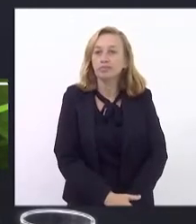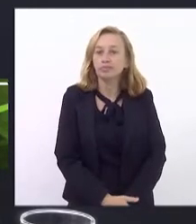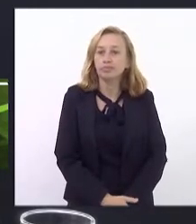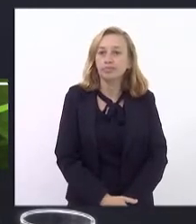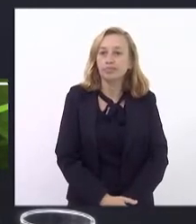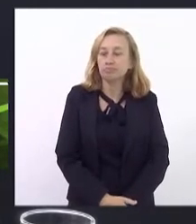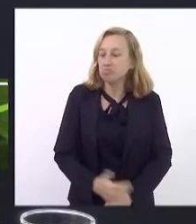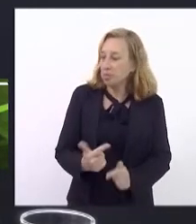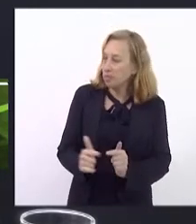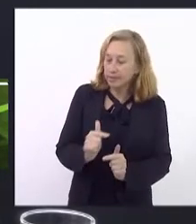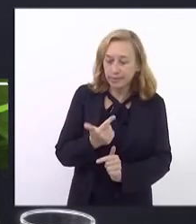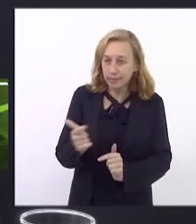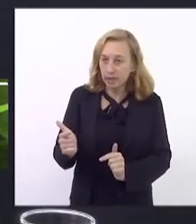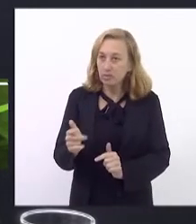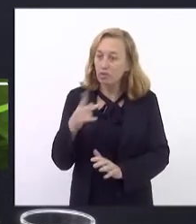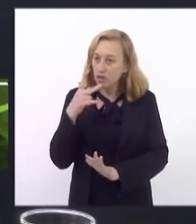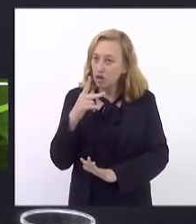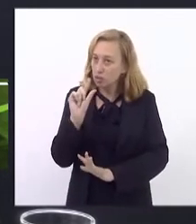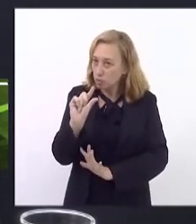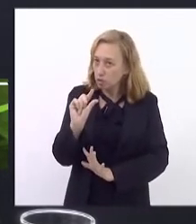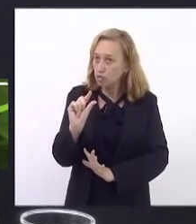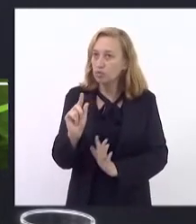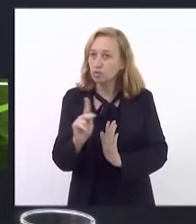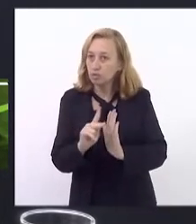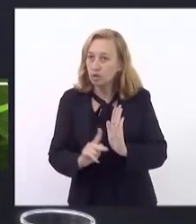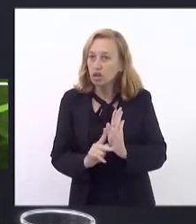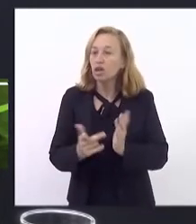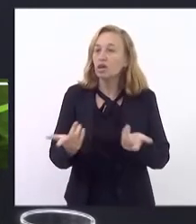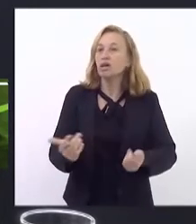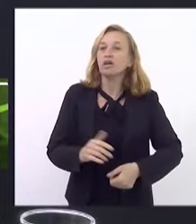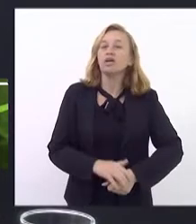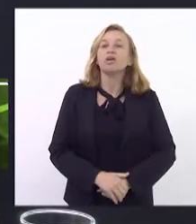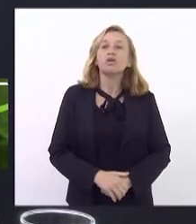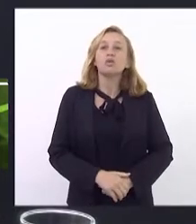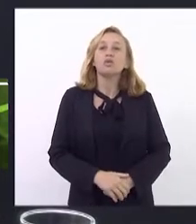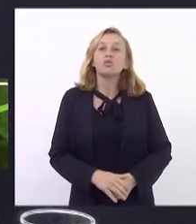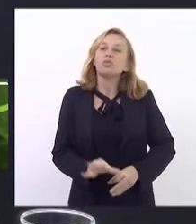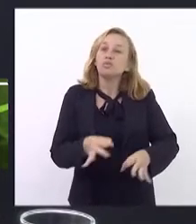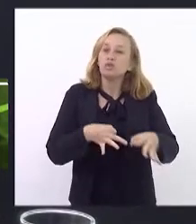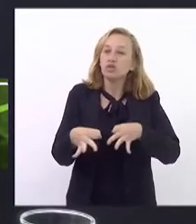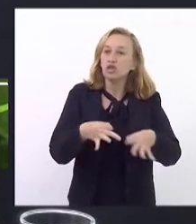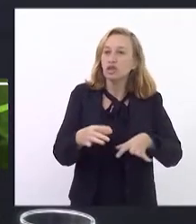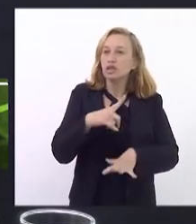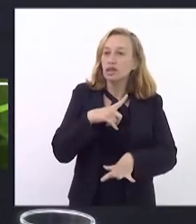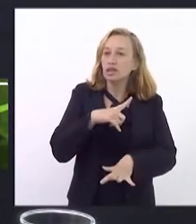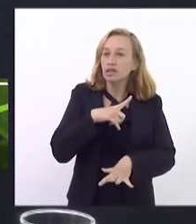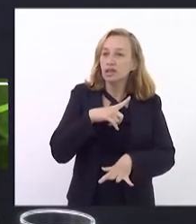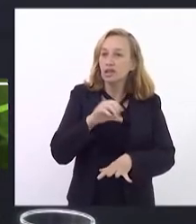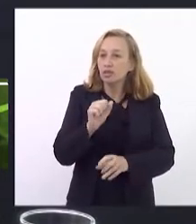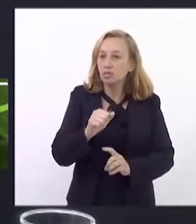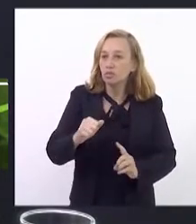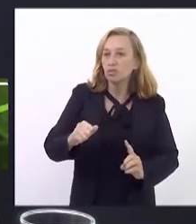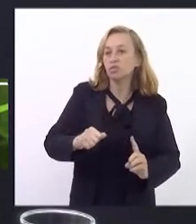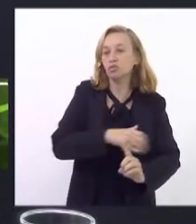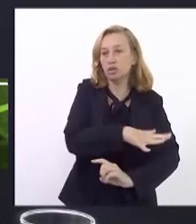Tá, não tem problema. Eu vou falando um pouco sobre o projeto. O projeto, ele tem um viés social,